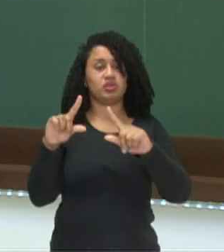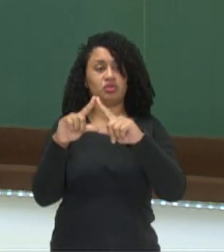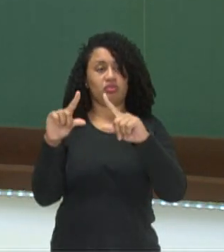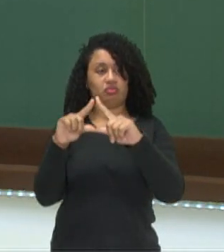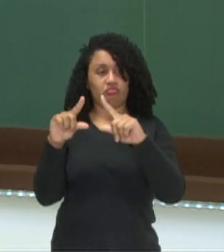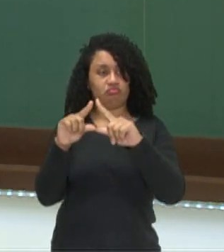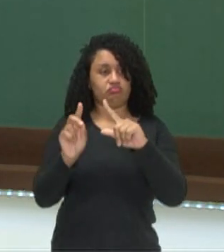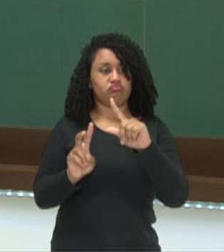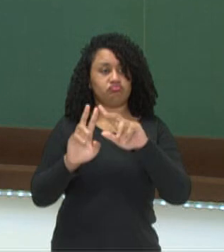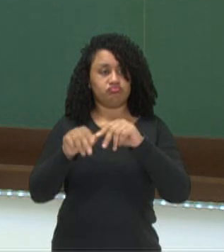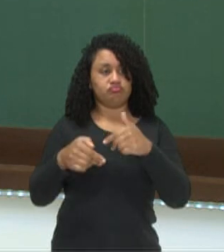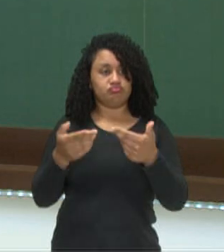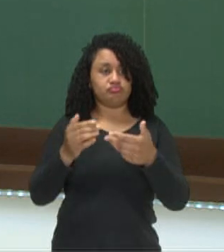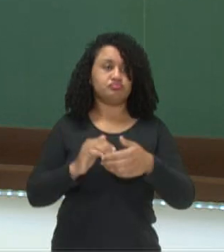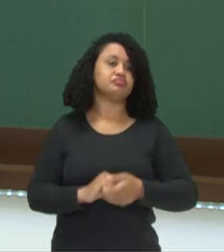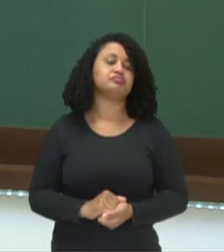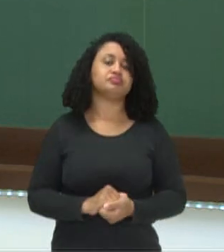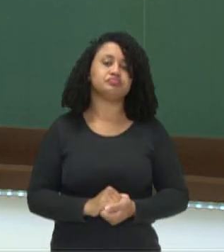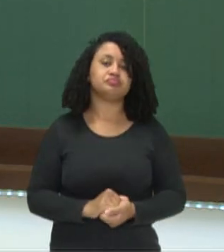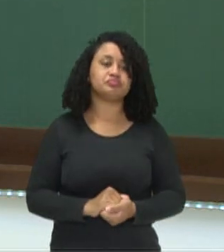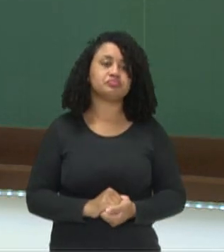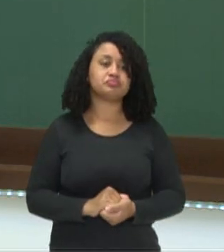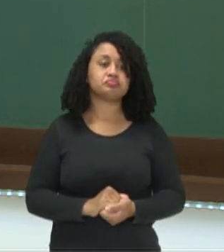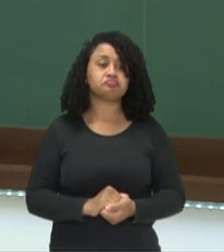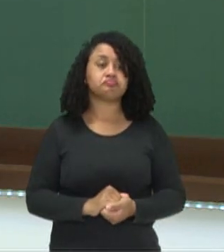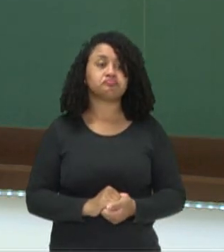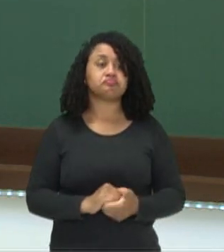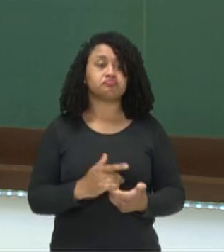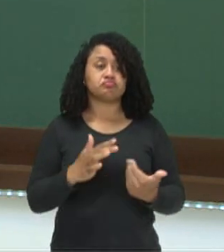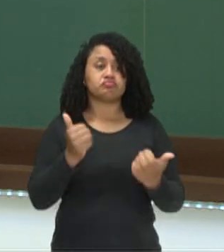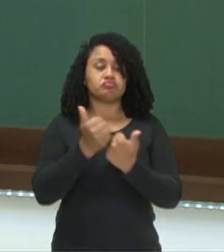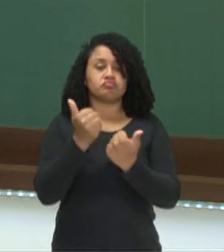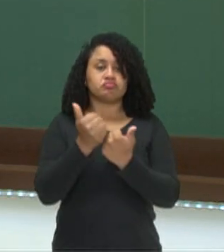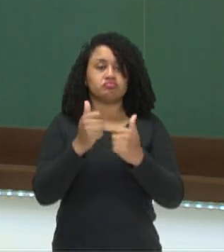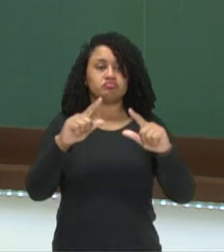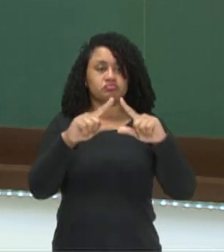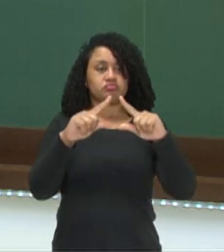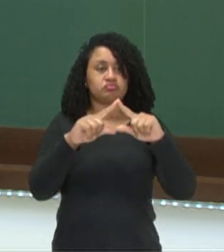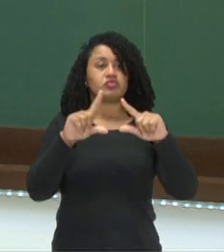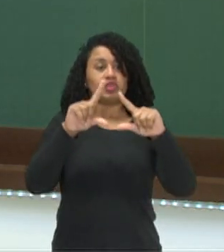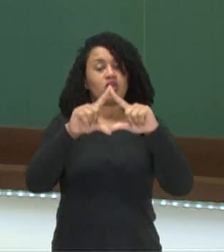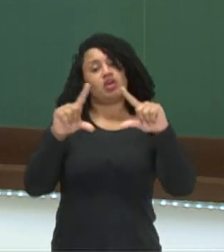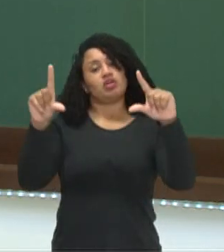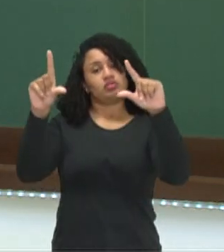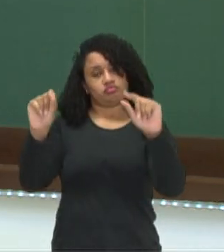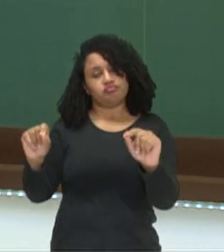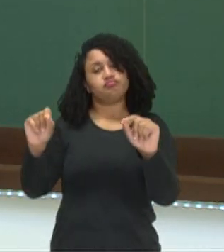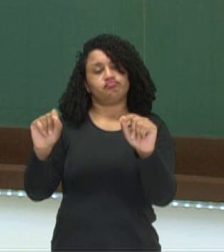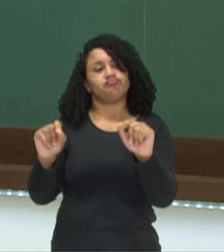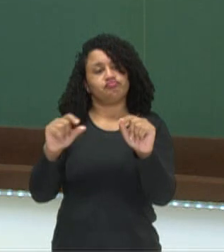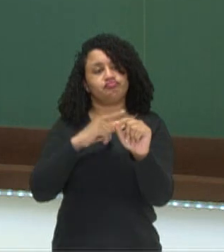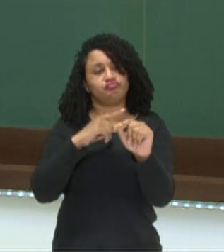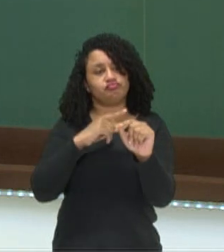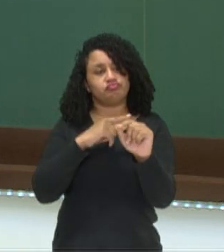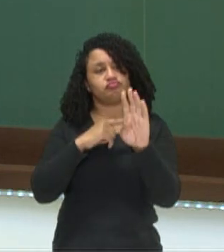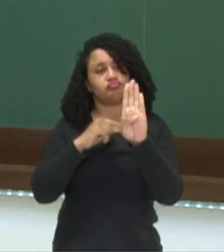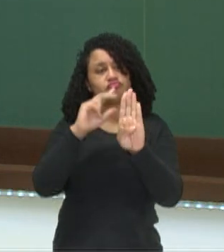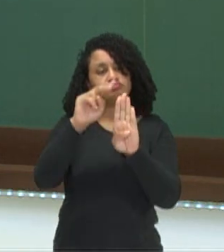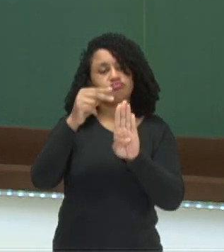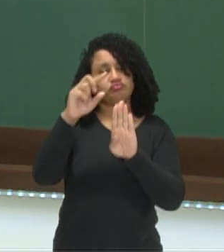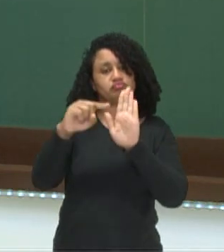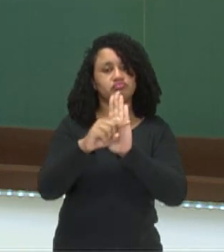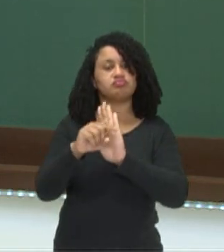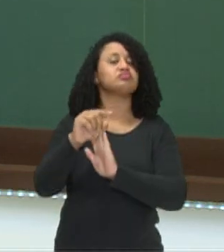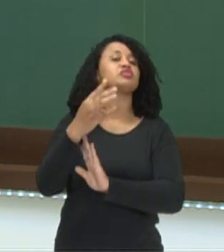vendo? B ao quadrado menos delta. Então, eu vou substituir o delta pelo que o delta significa. B ao